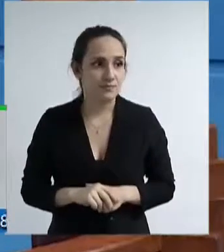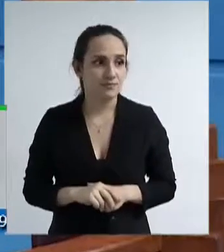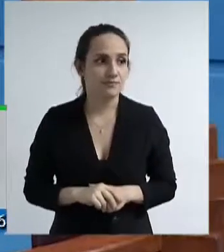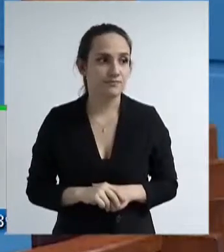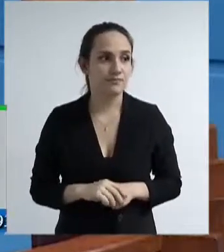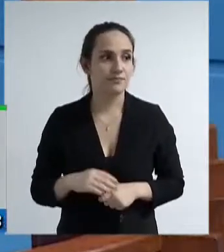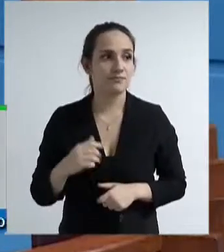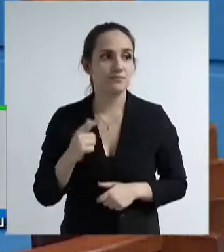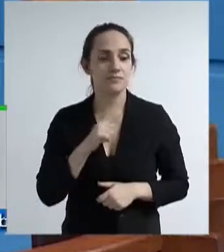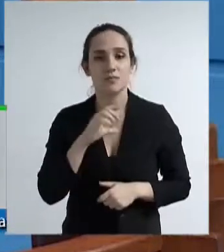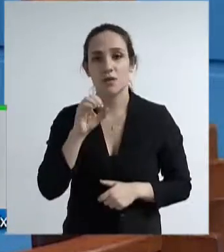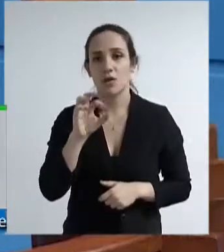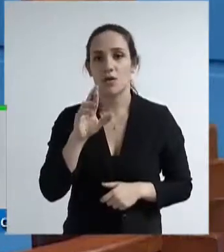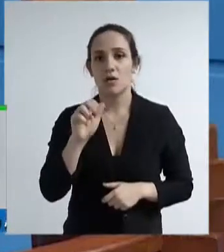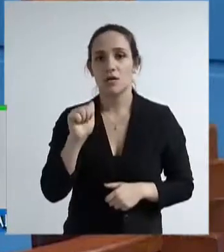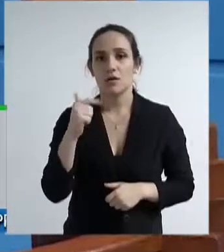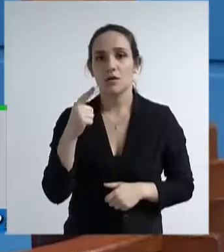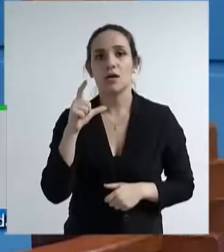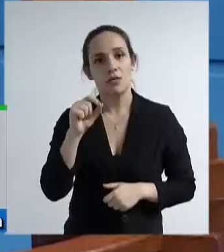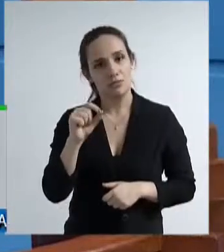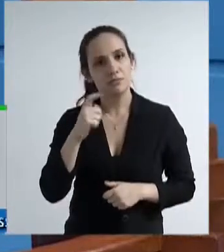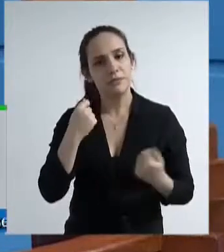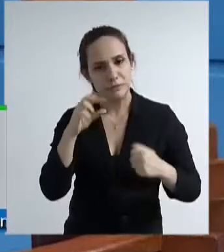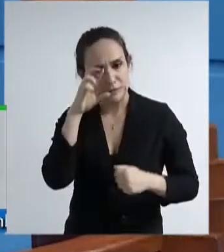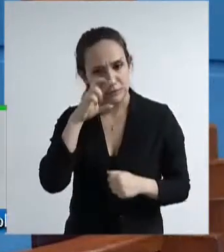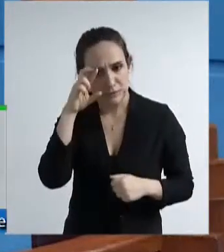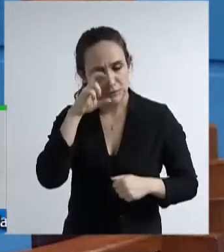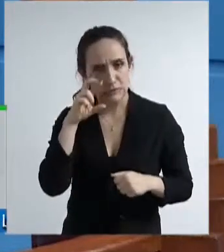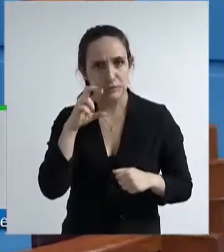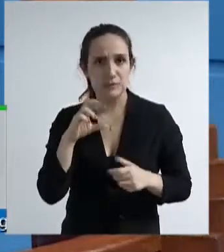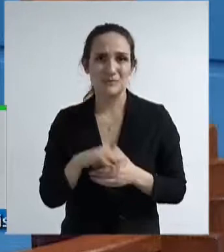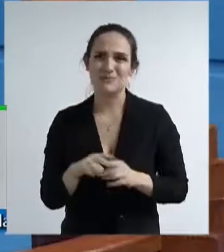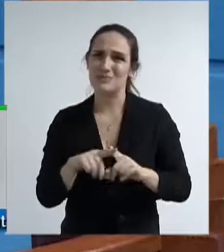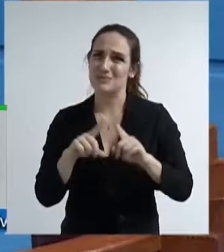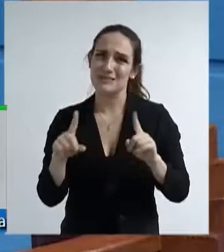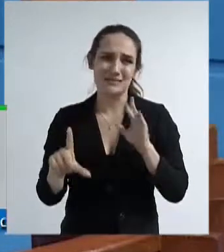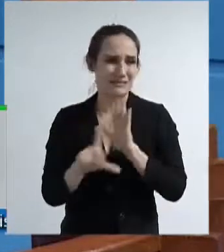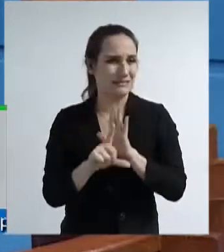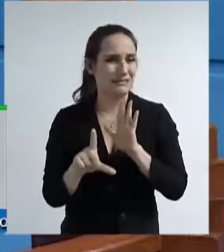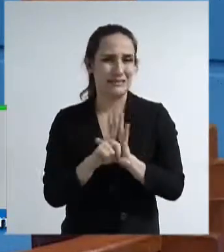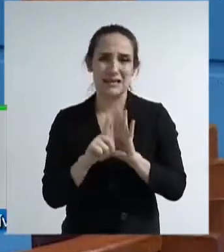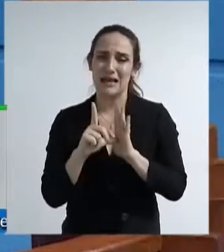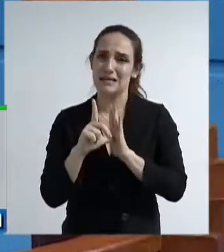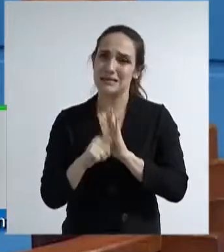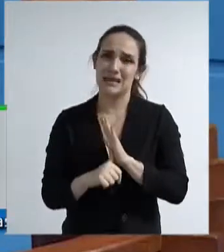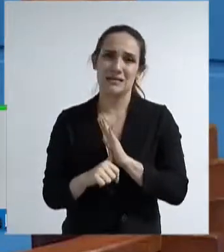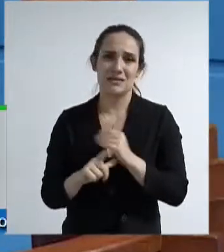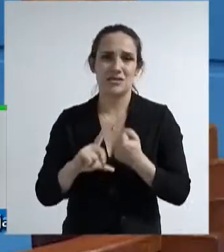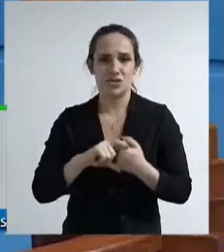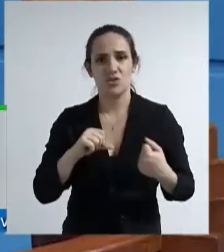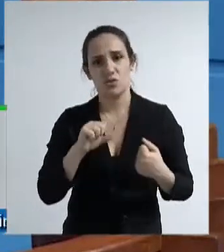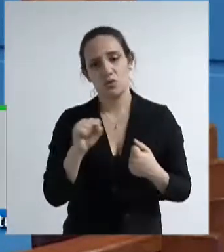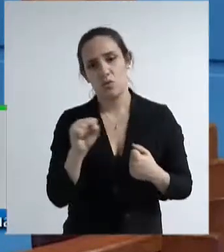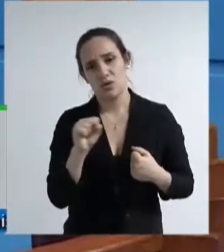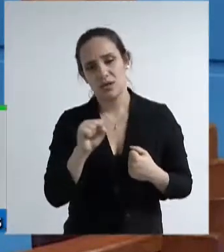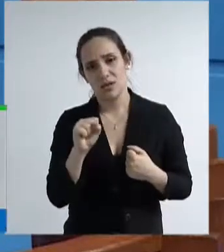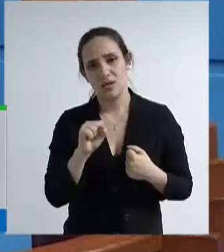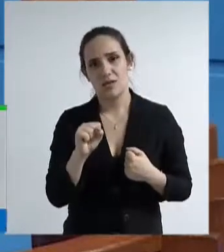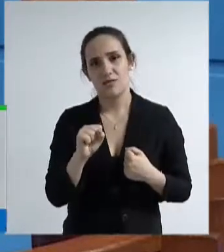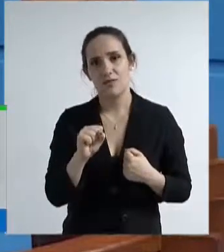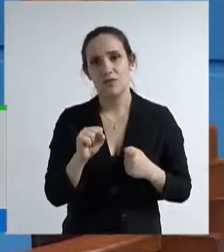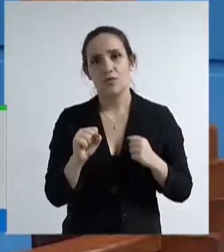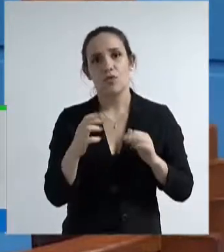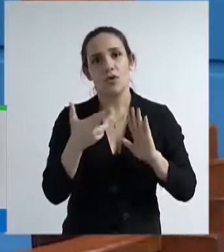órgãos de fiscalização, que estão no seu dever, estão amparados pelo incongruente e defasado o artigo 8º da Resolução 292